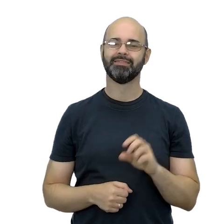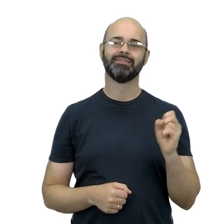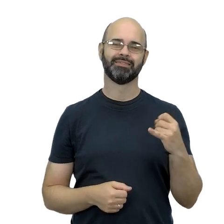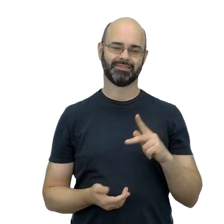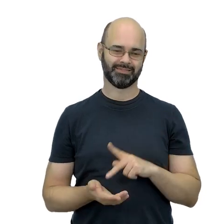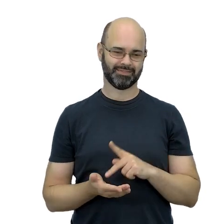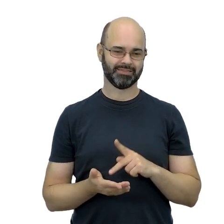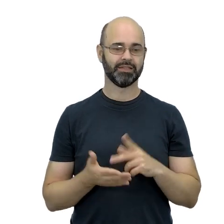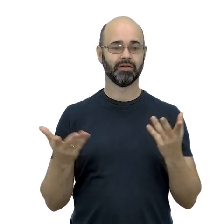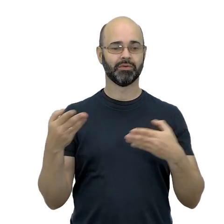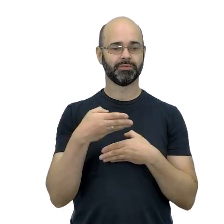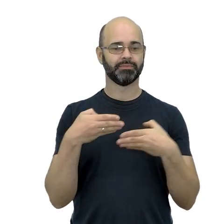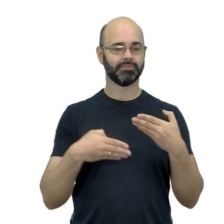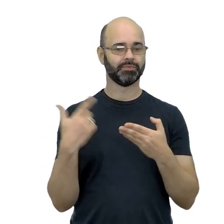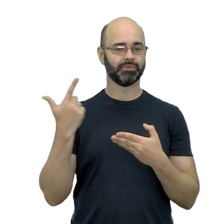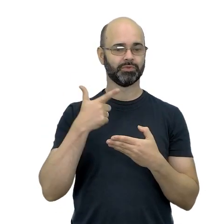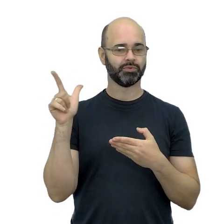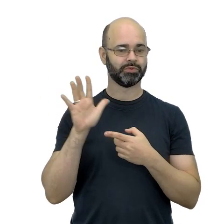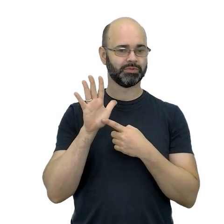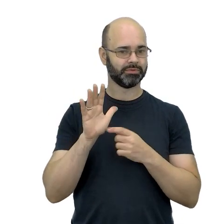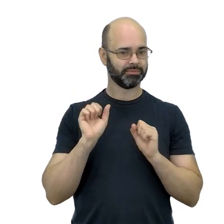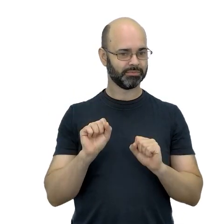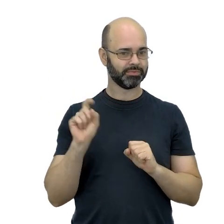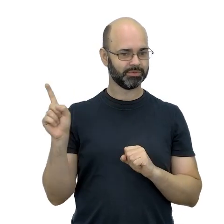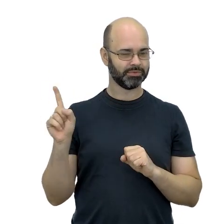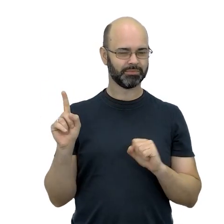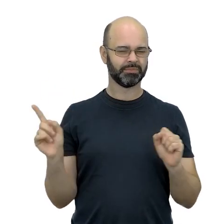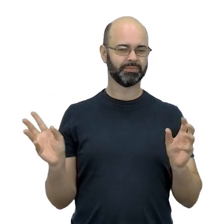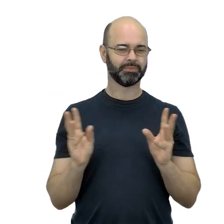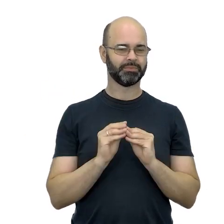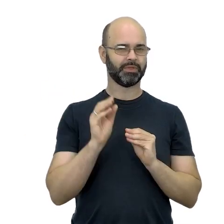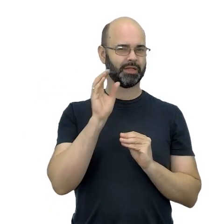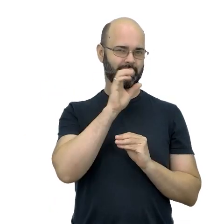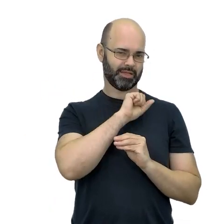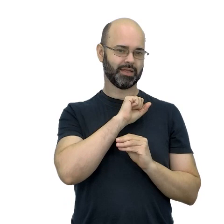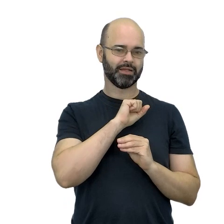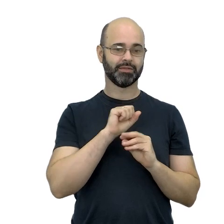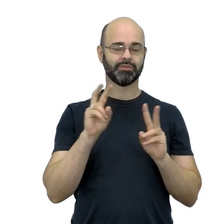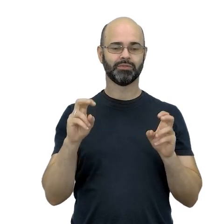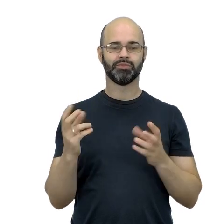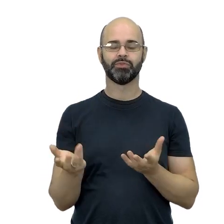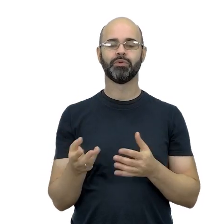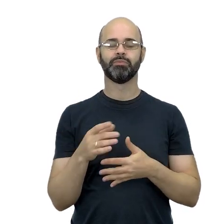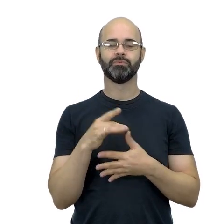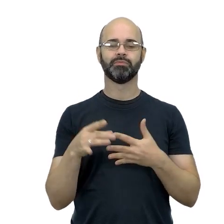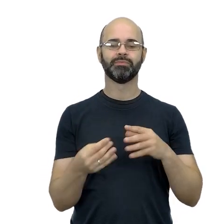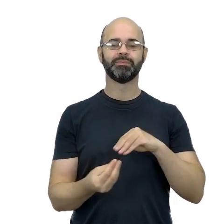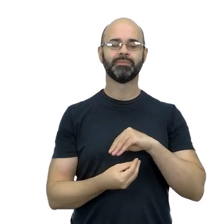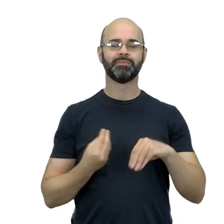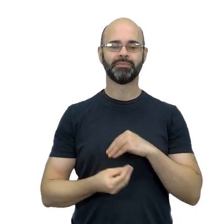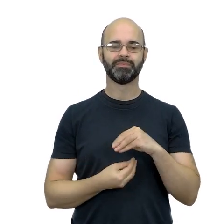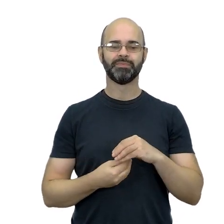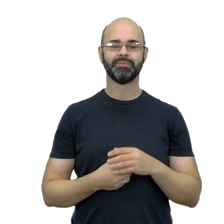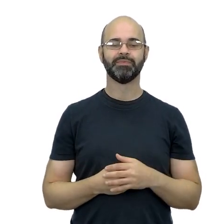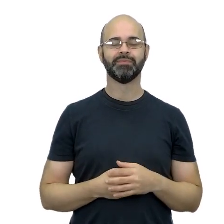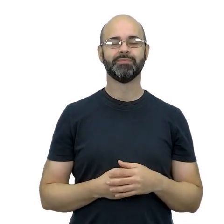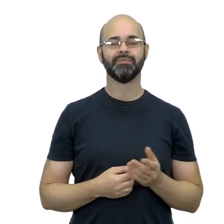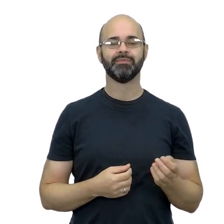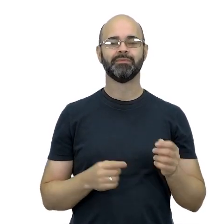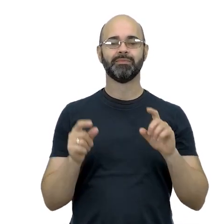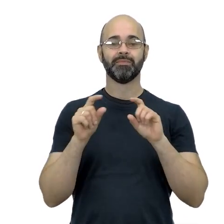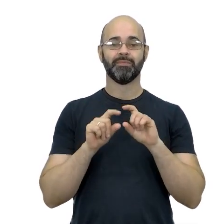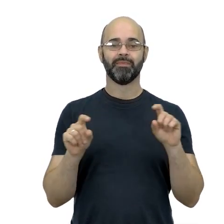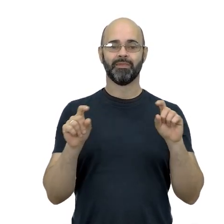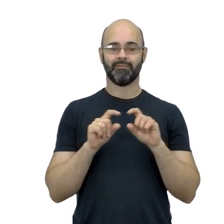outra tela, né, que nós vamos reforçar e retomar rapidamente, né, essa questão da interdisciplinaridade. Eu trago aqui uma frase da Fazenda,